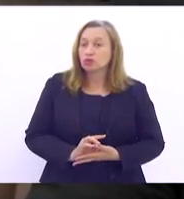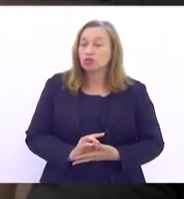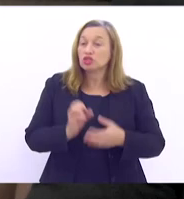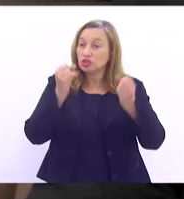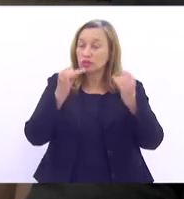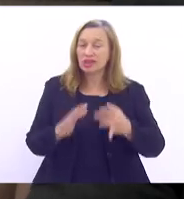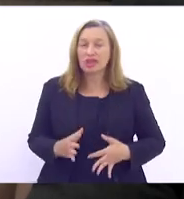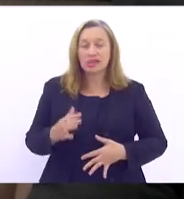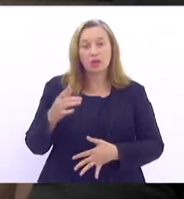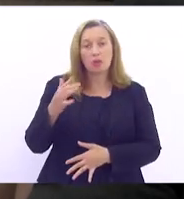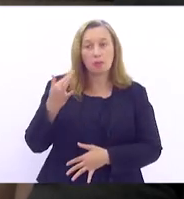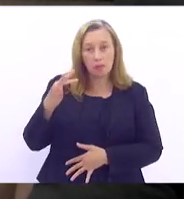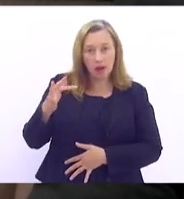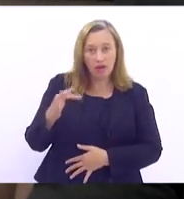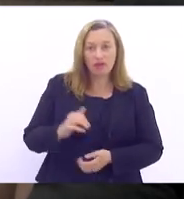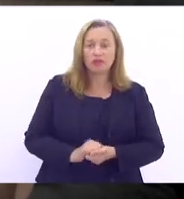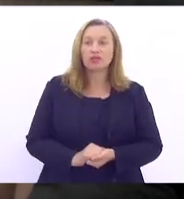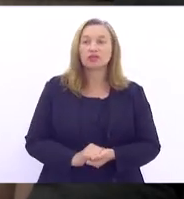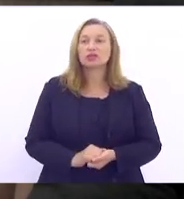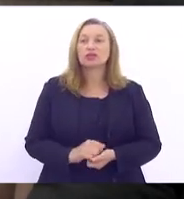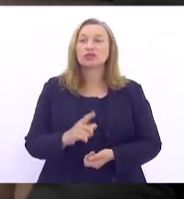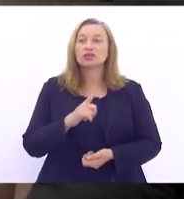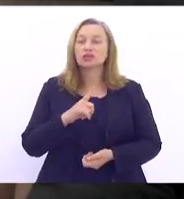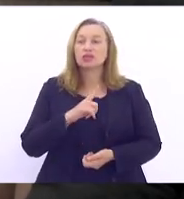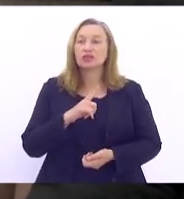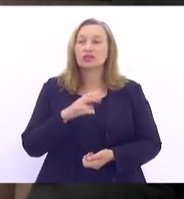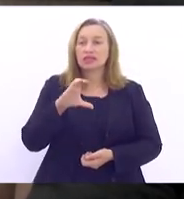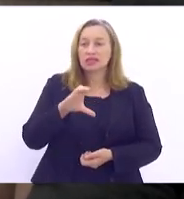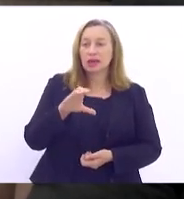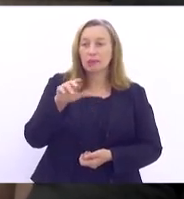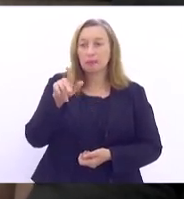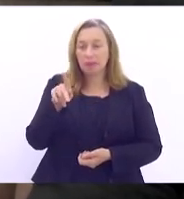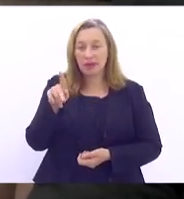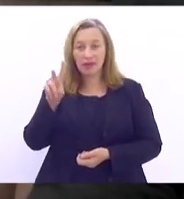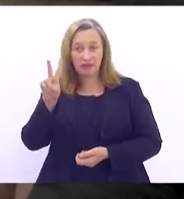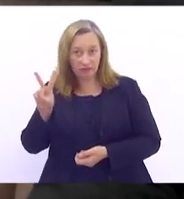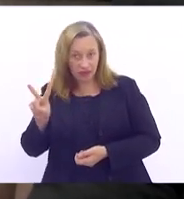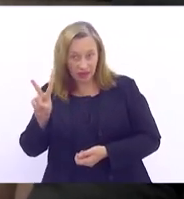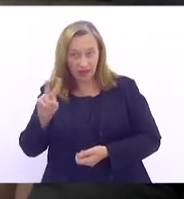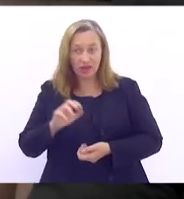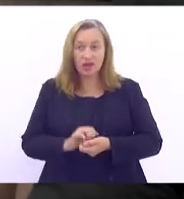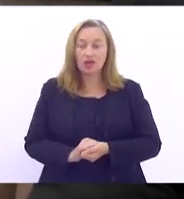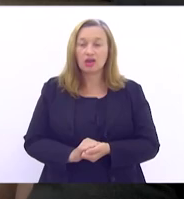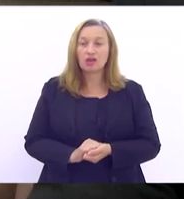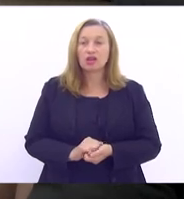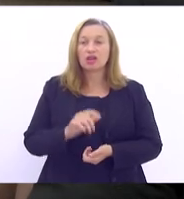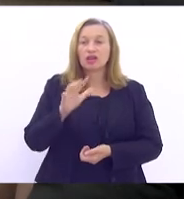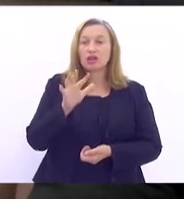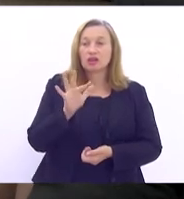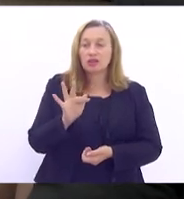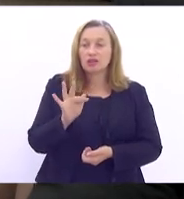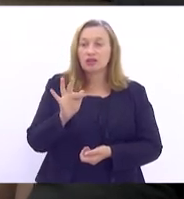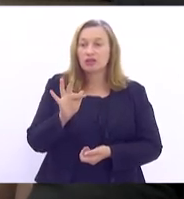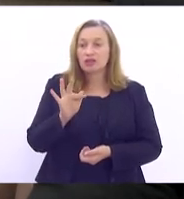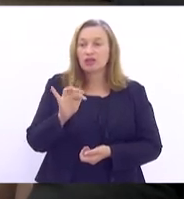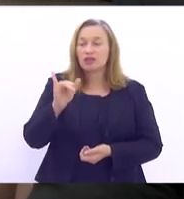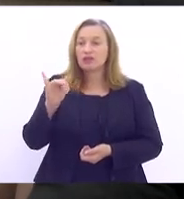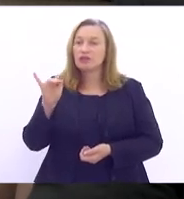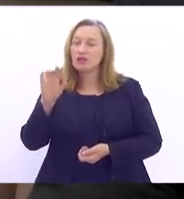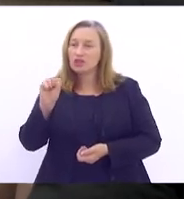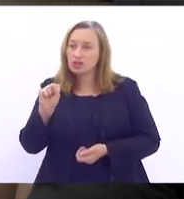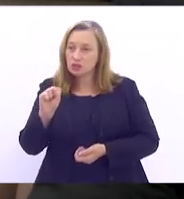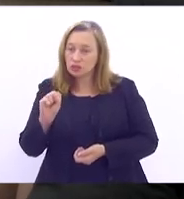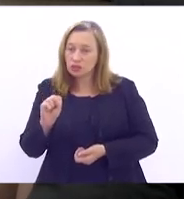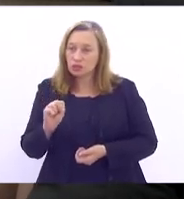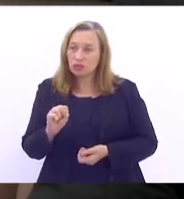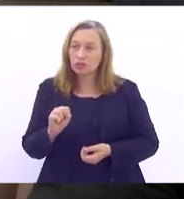explicação. Existe uma nomenclatura chamada CPV, que é por onde o fisco se comunica com os contribuintes do